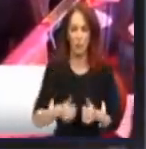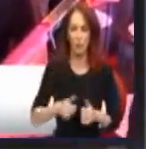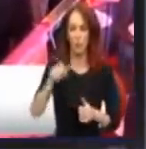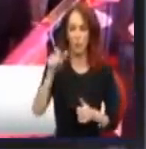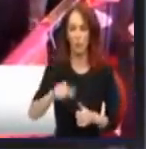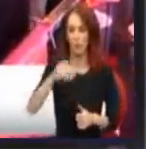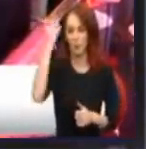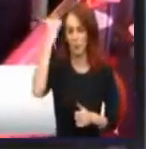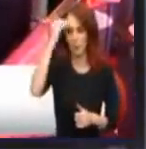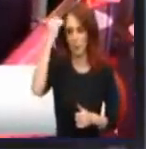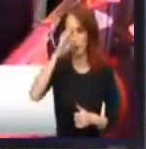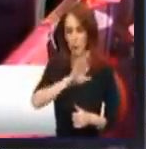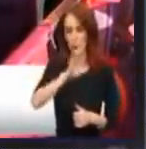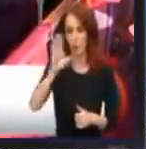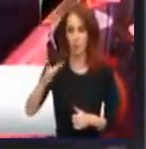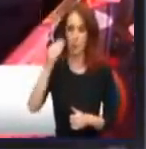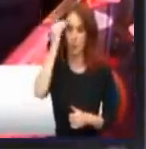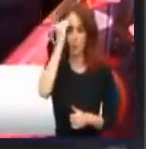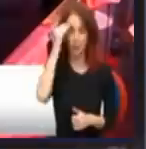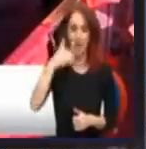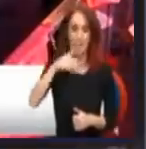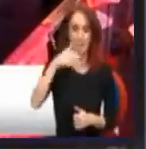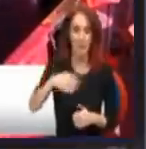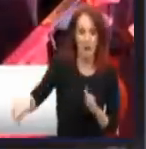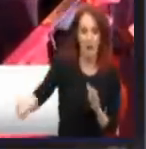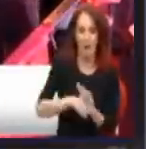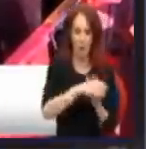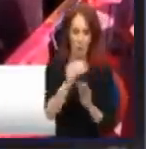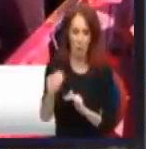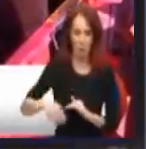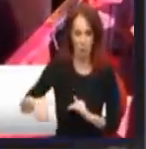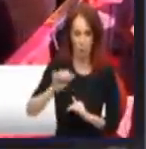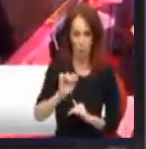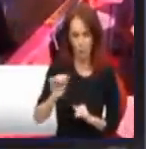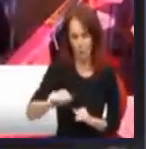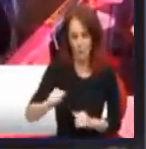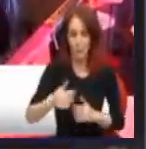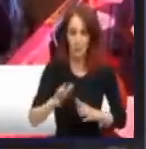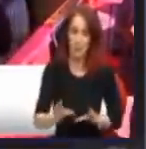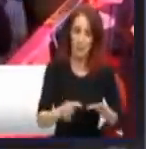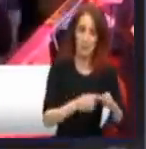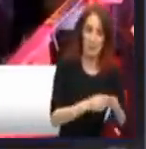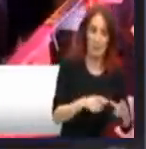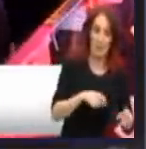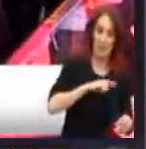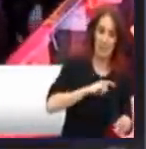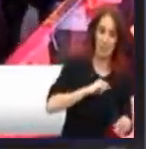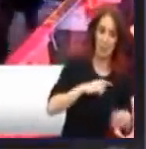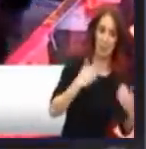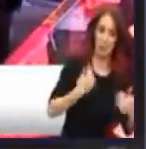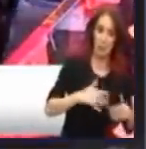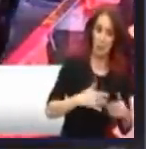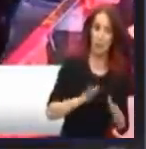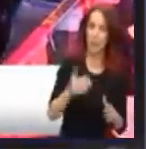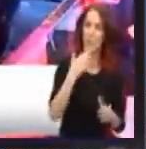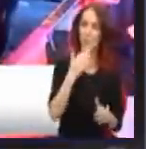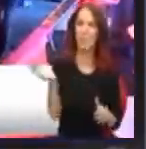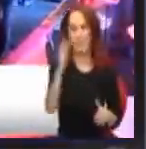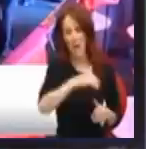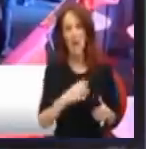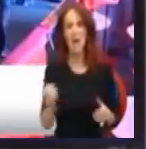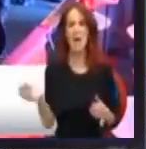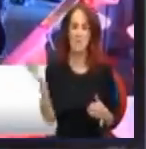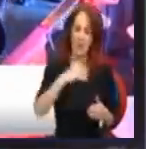vai sonhar, vai se agigantar, vai provocar os seus jogadores, mas do outro lado está o Liverpool. Mas aqui já se pede, venha o Liverpool.